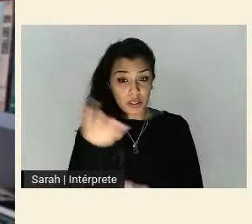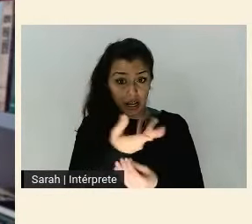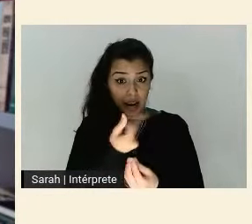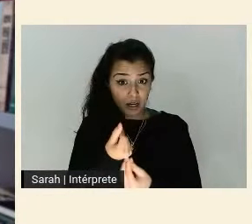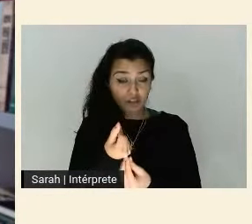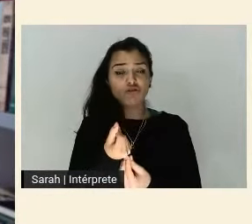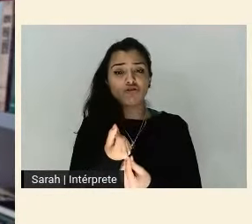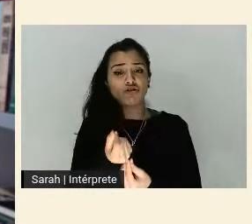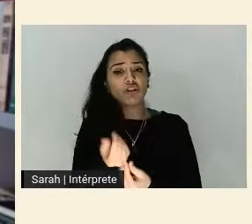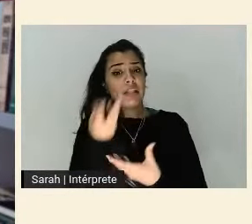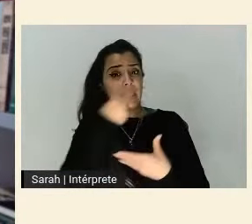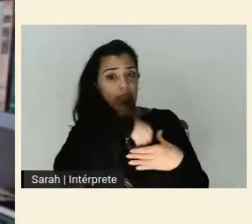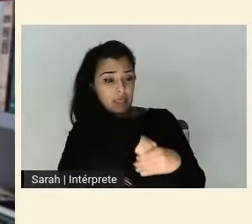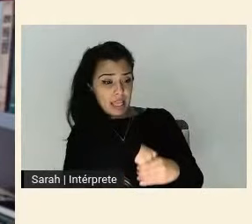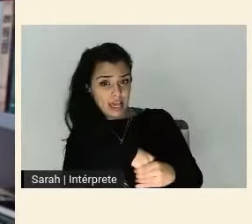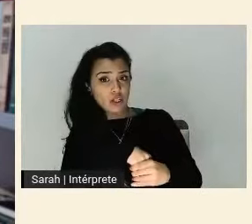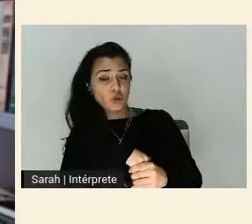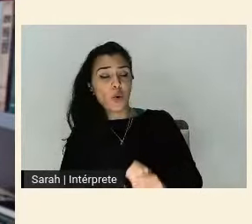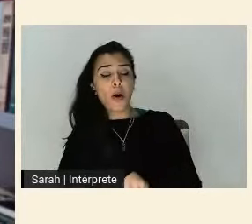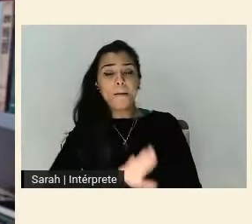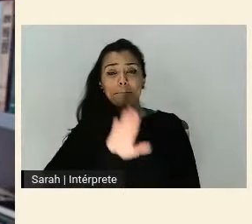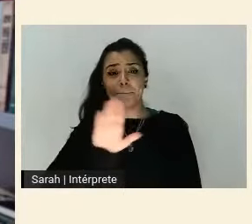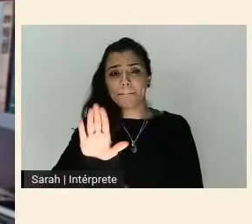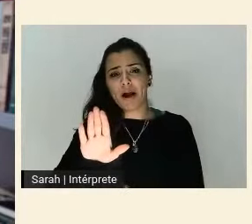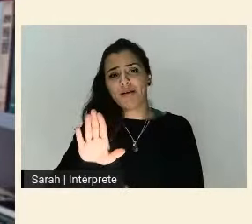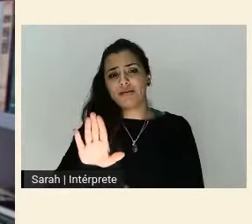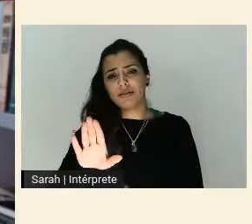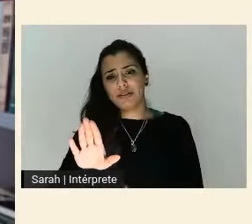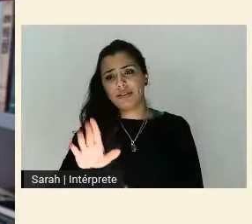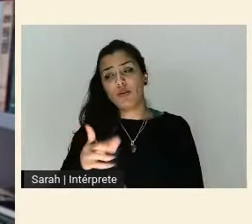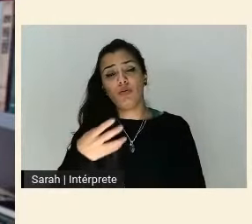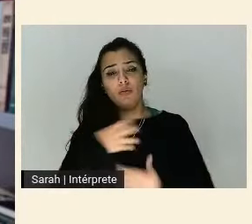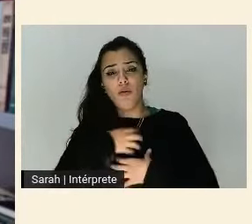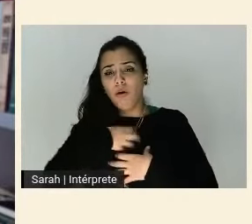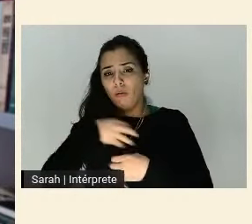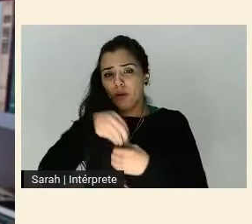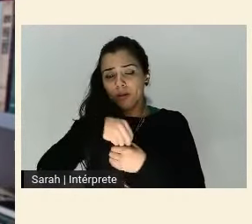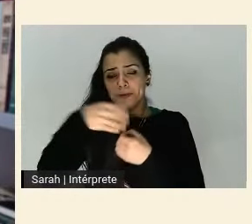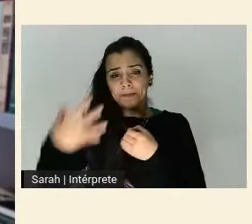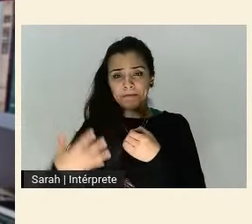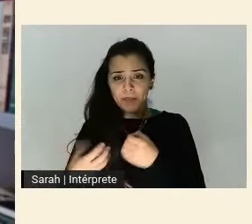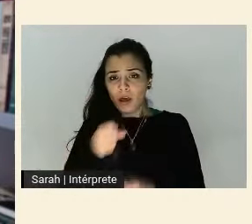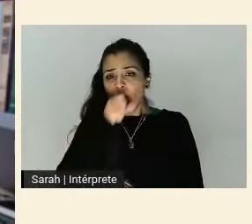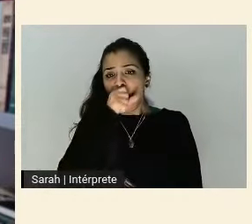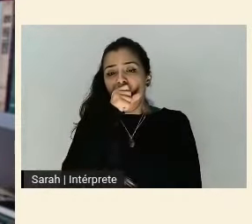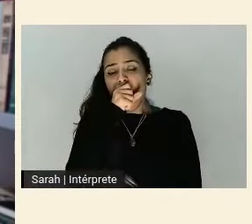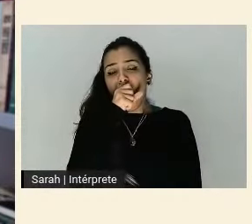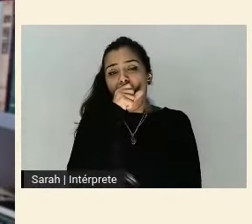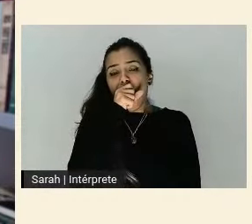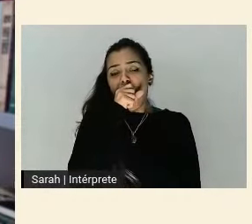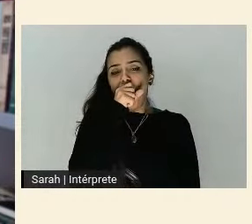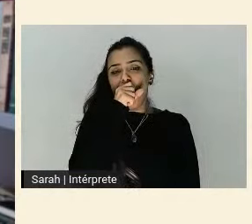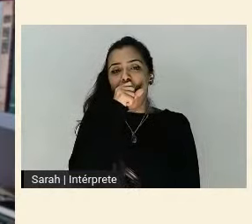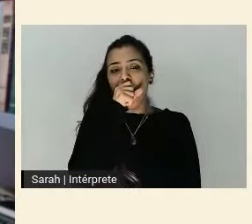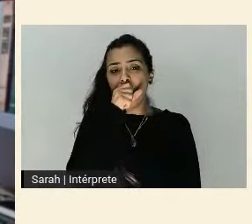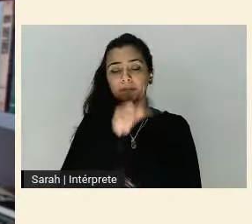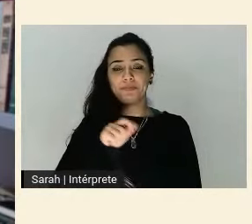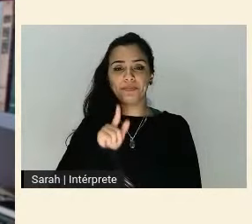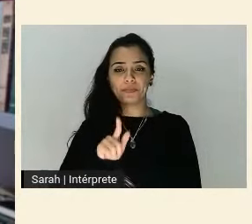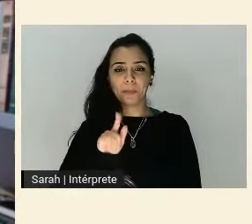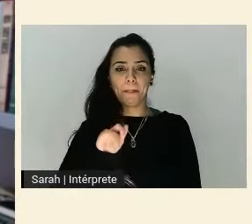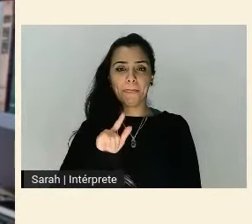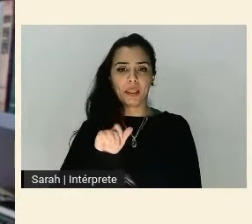nacional, estaria não na forma, mas no conteúdo, né? Gilberto Freire estava longe de ser